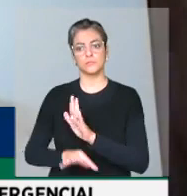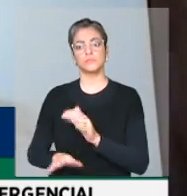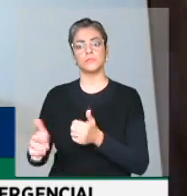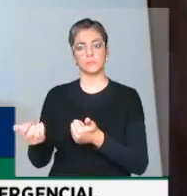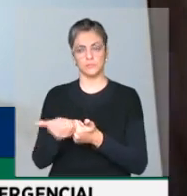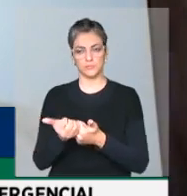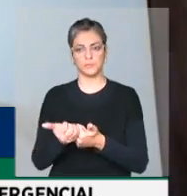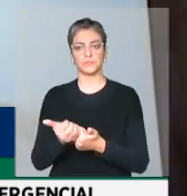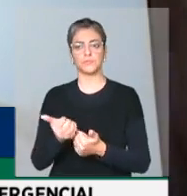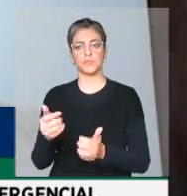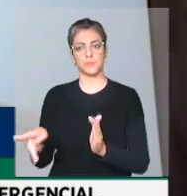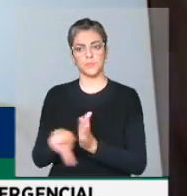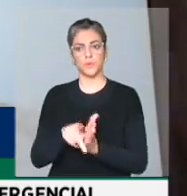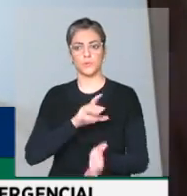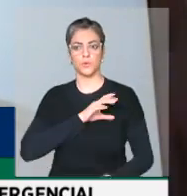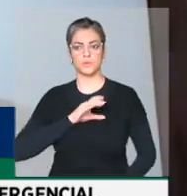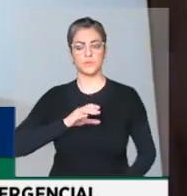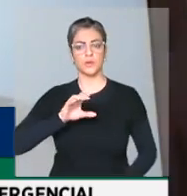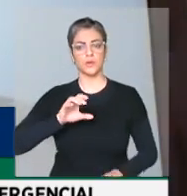Defesa da Mulher.